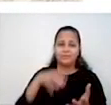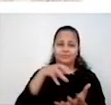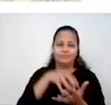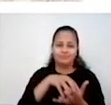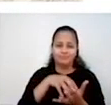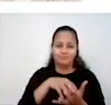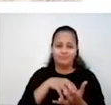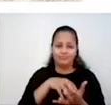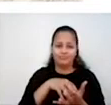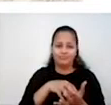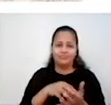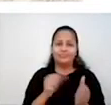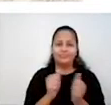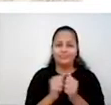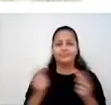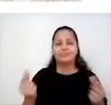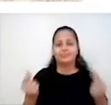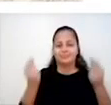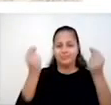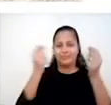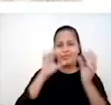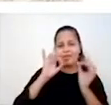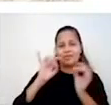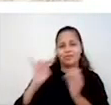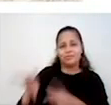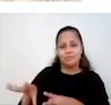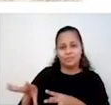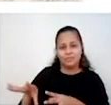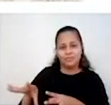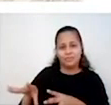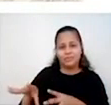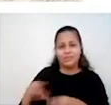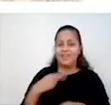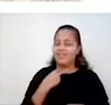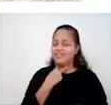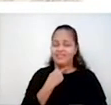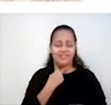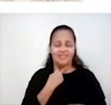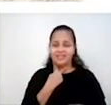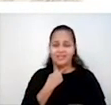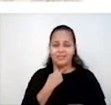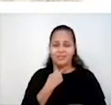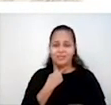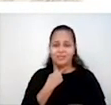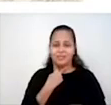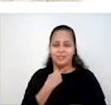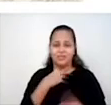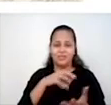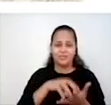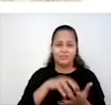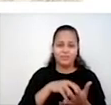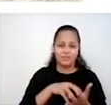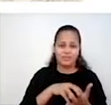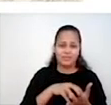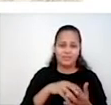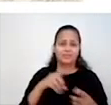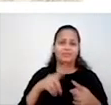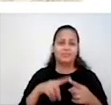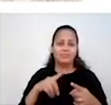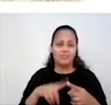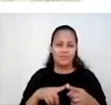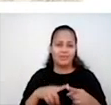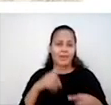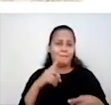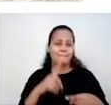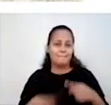com as pessoas de posse. Além de serem expulsos, eles não podiam frequentar a região que estava toda embelezada,